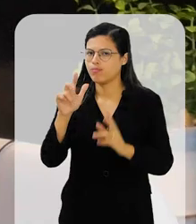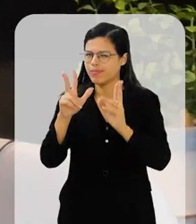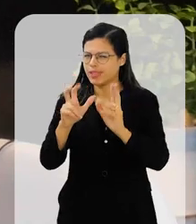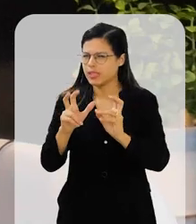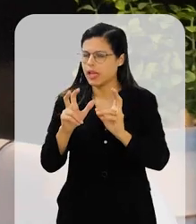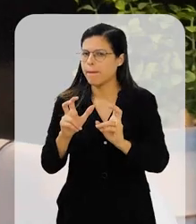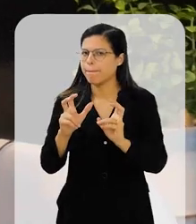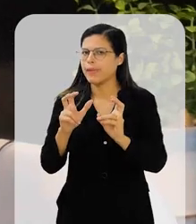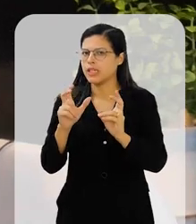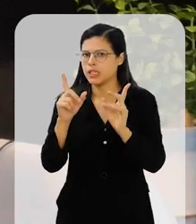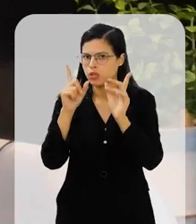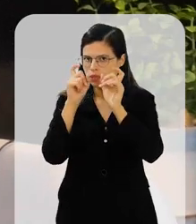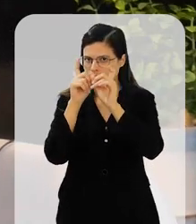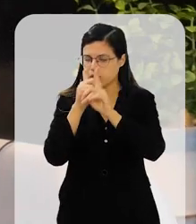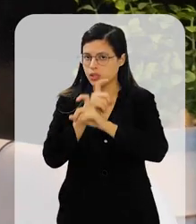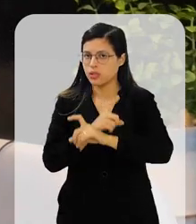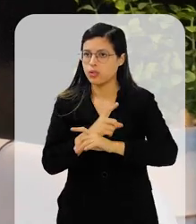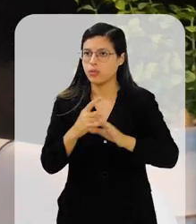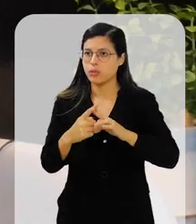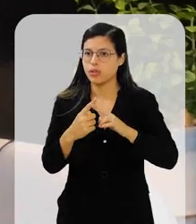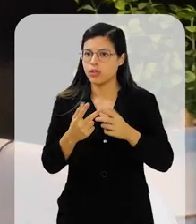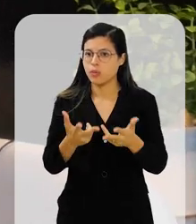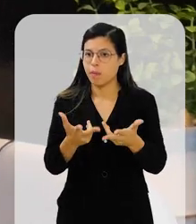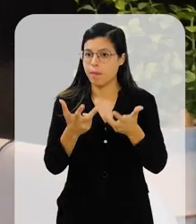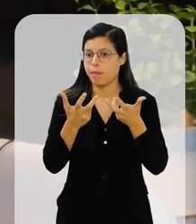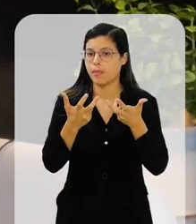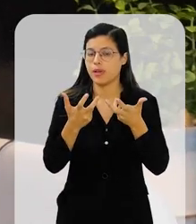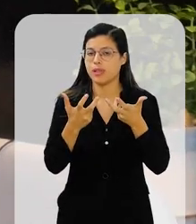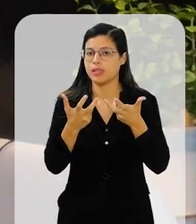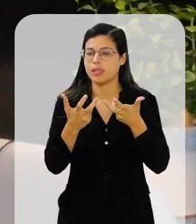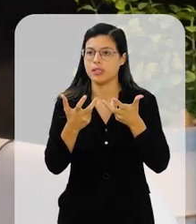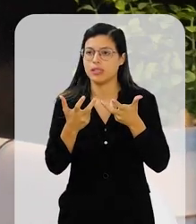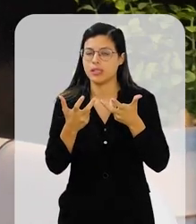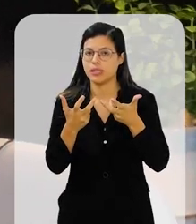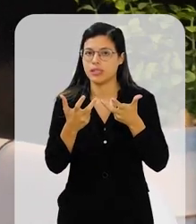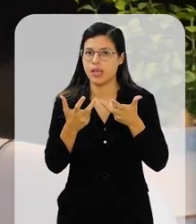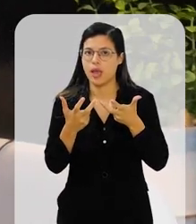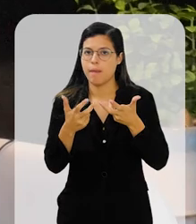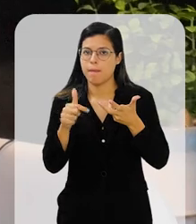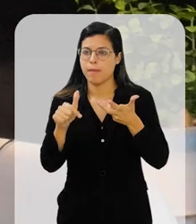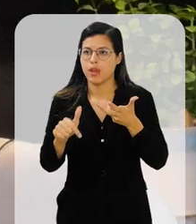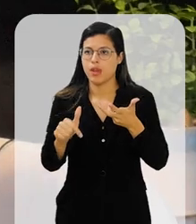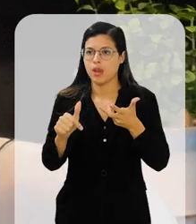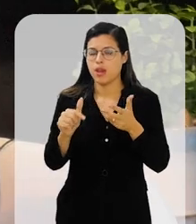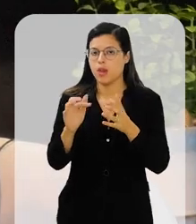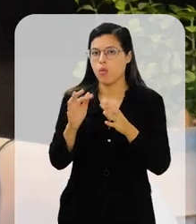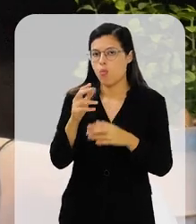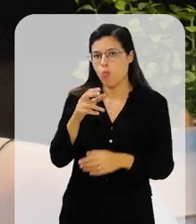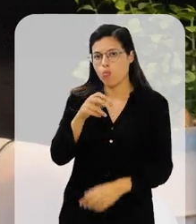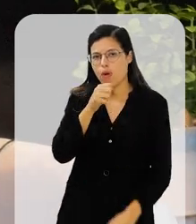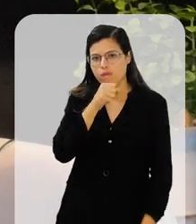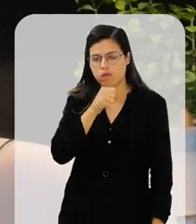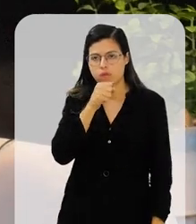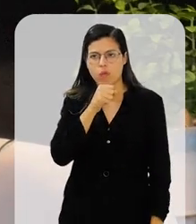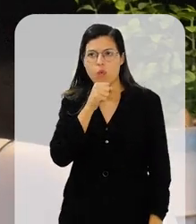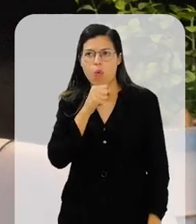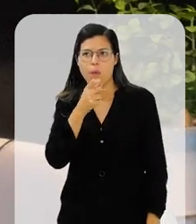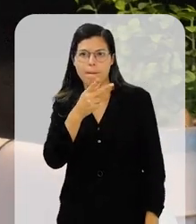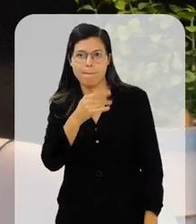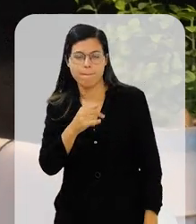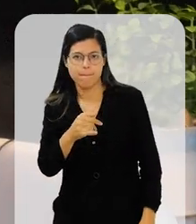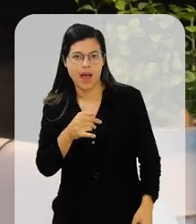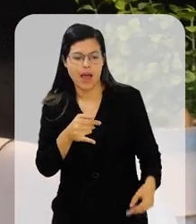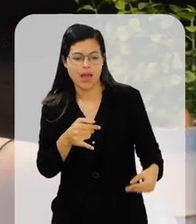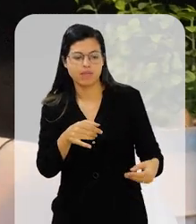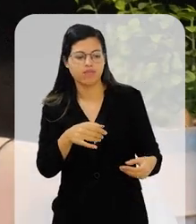um tema muito sensível, porque a gente vê até que ponto é deixar um parente, um avô, um